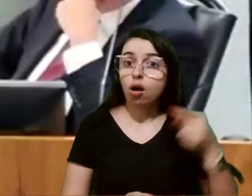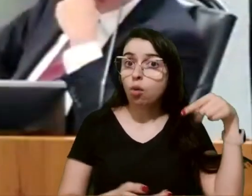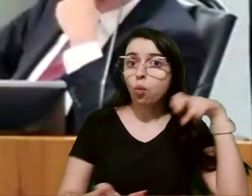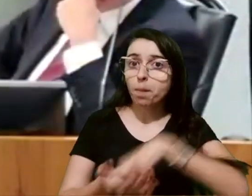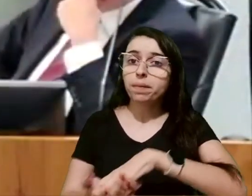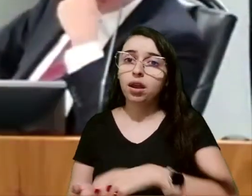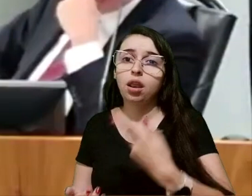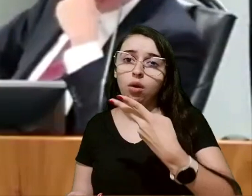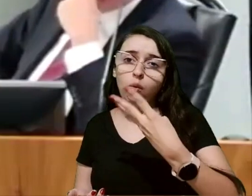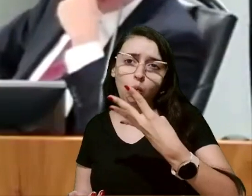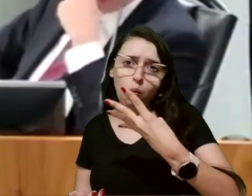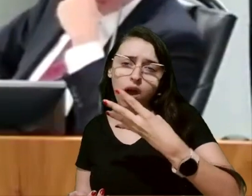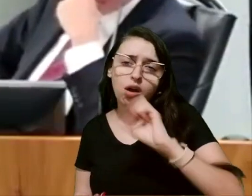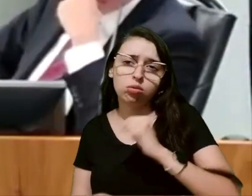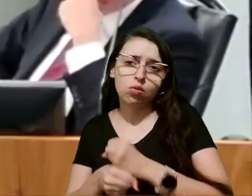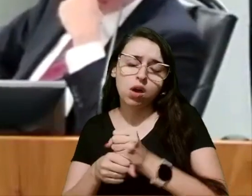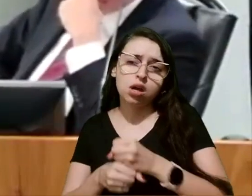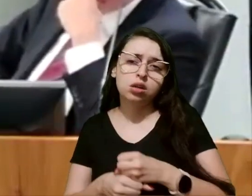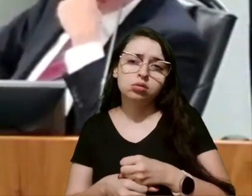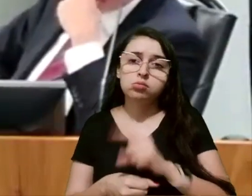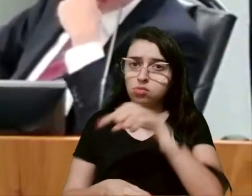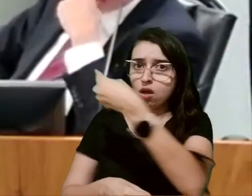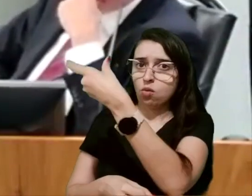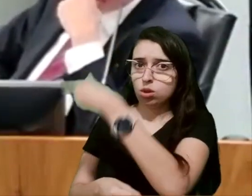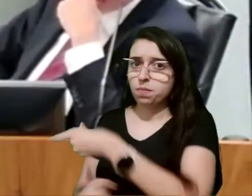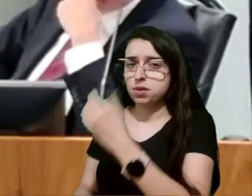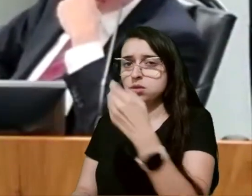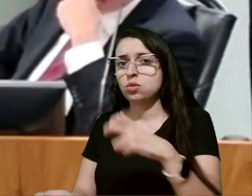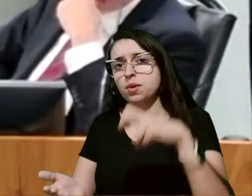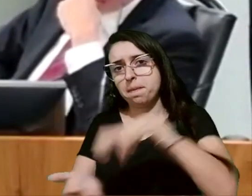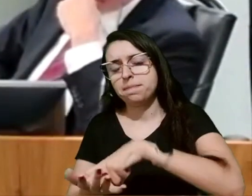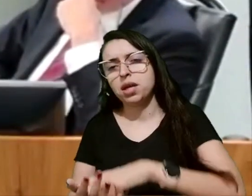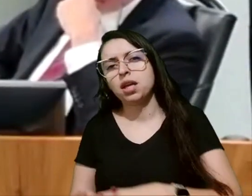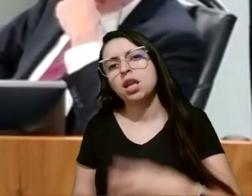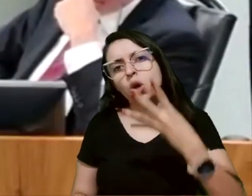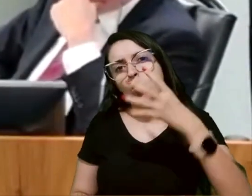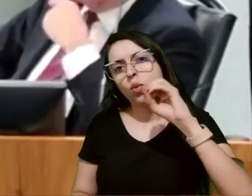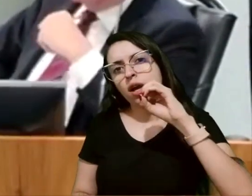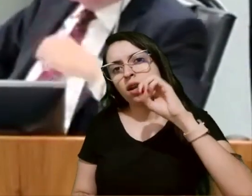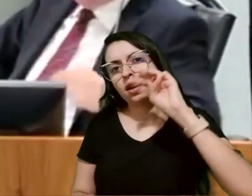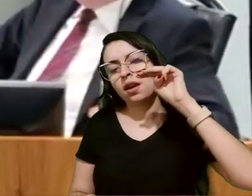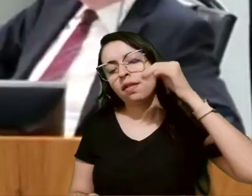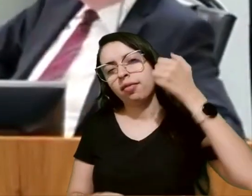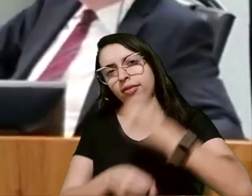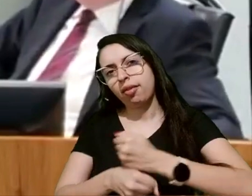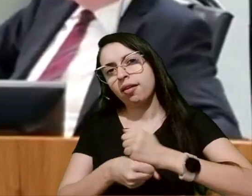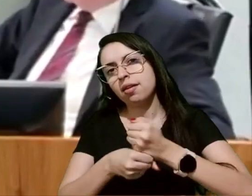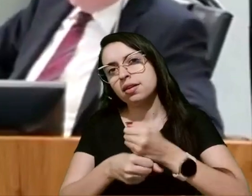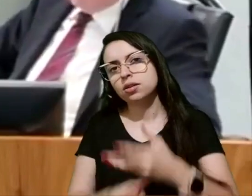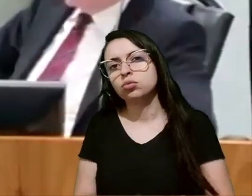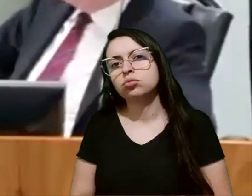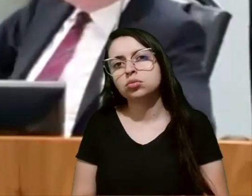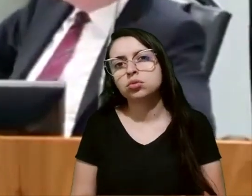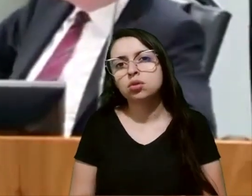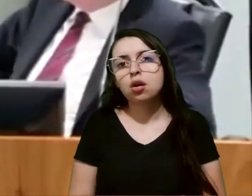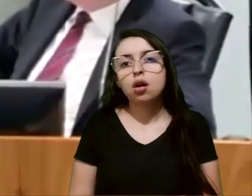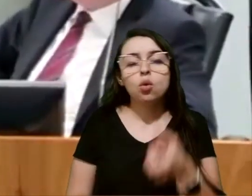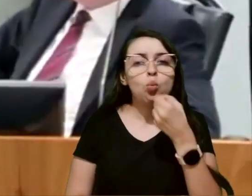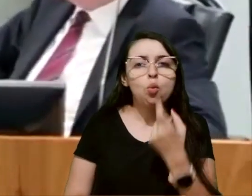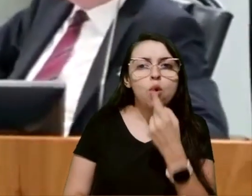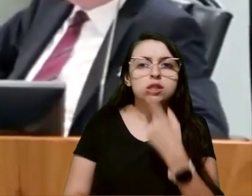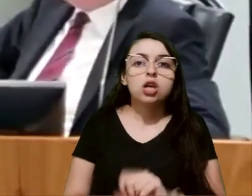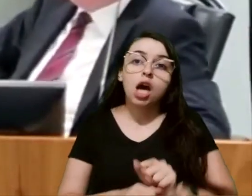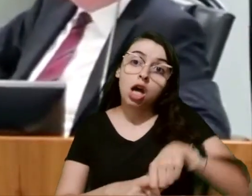40. E a pesquisa criou um mal-estar muito grande. Como criou um mal-estar grande a nossa, que detectou você sendo qualificado como usuário